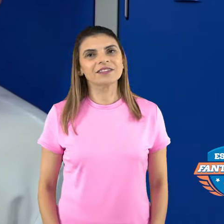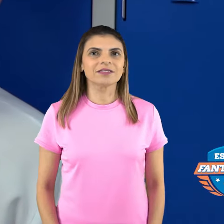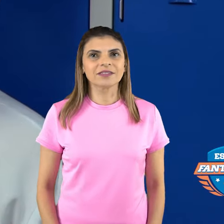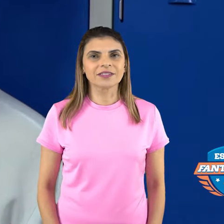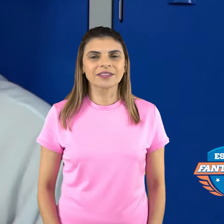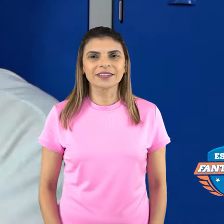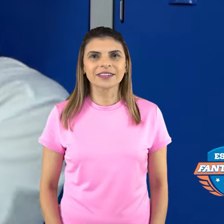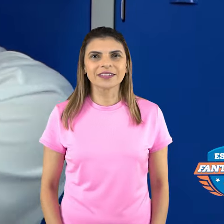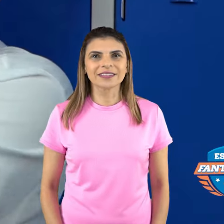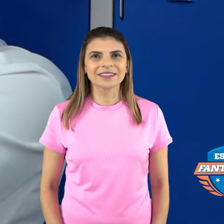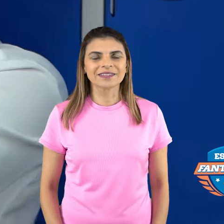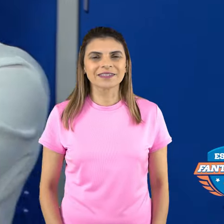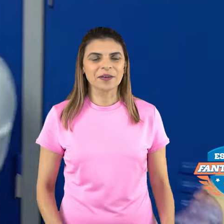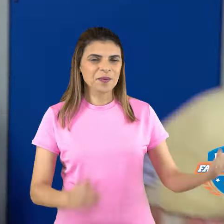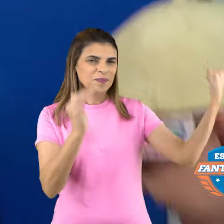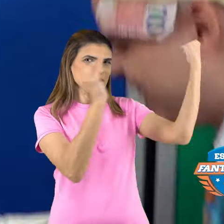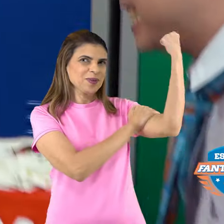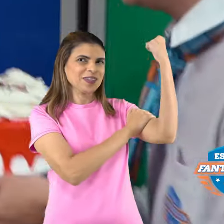Bruce!